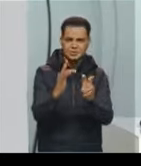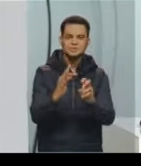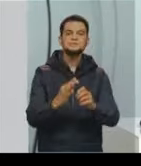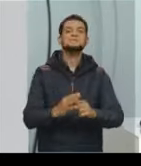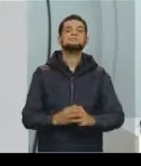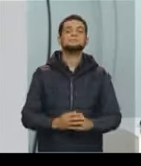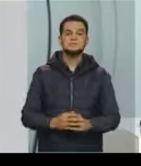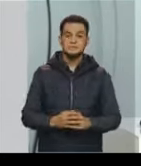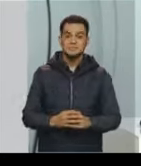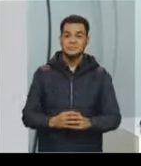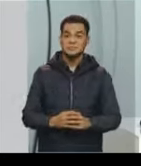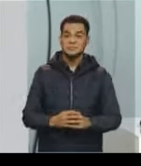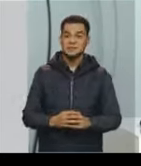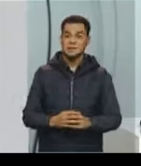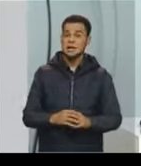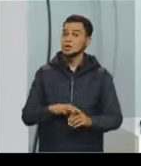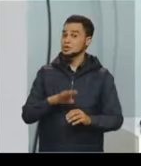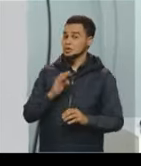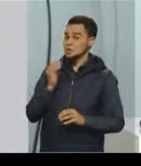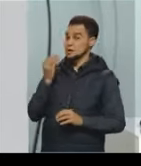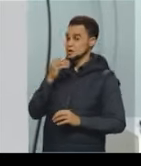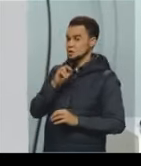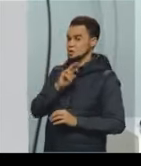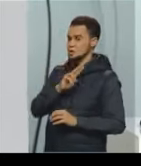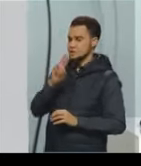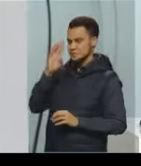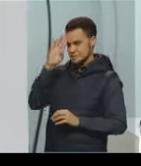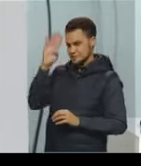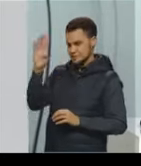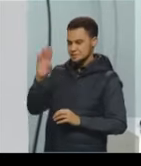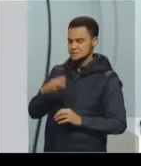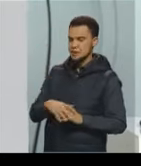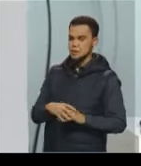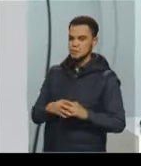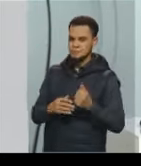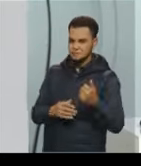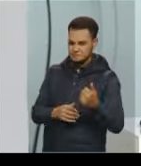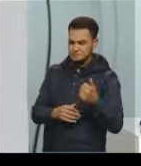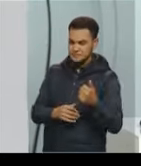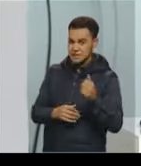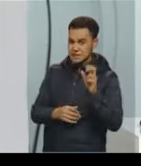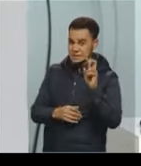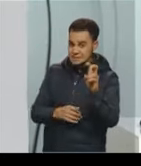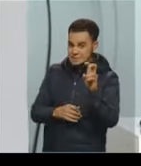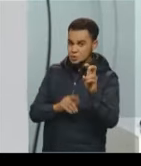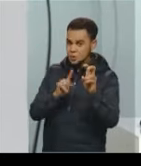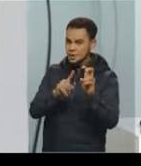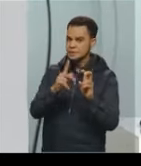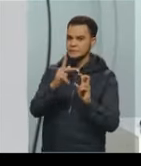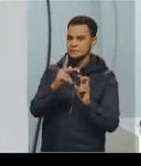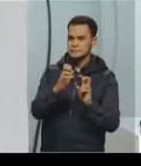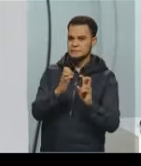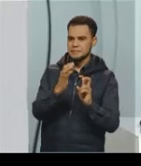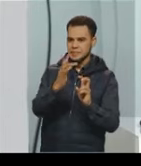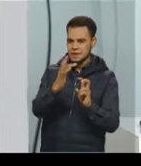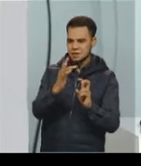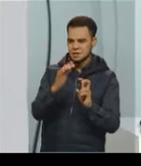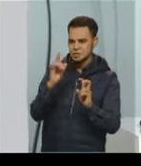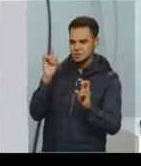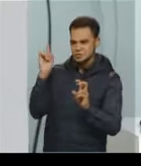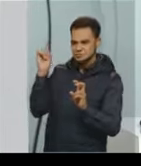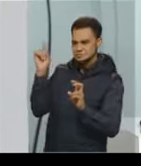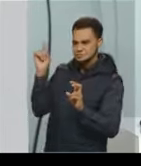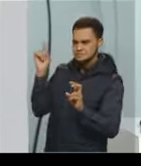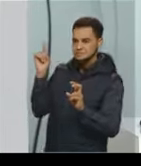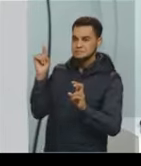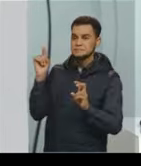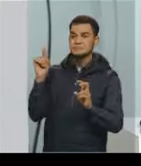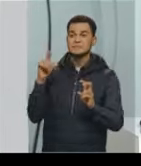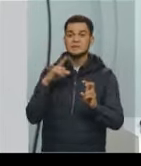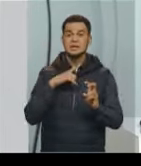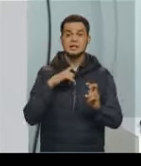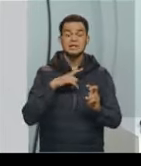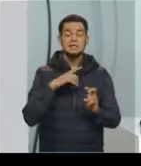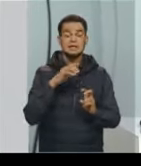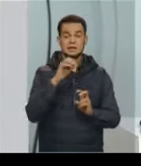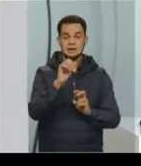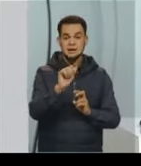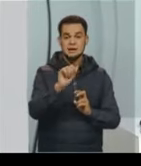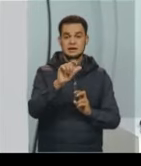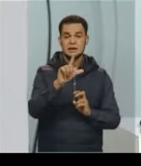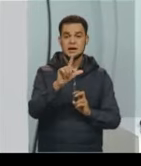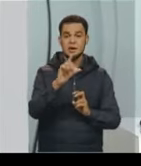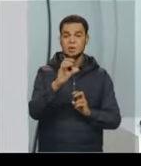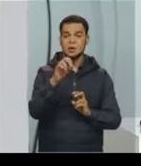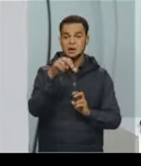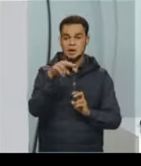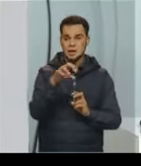Estamos nomeando a cadeia principal, certo? Pente. Ele só tem o quê? Alcano, então é